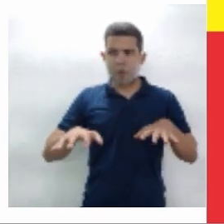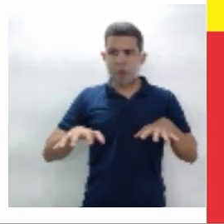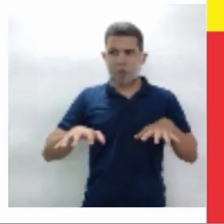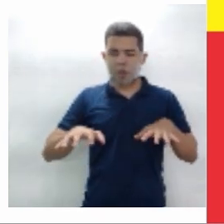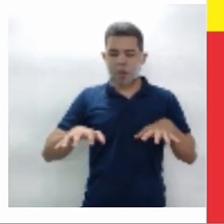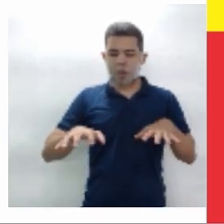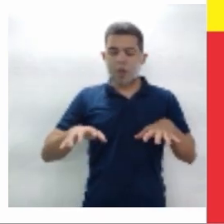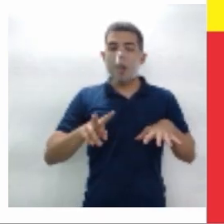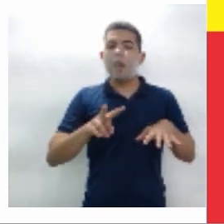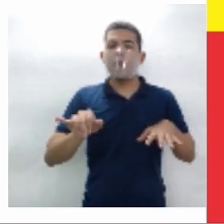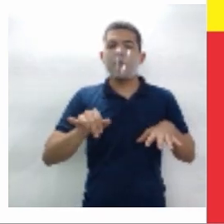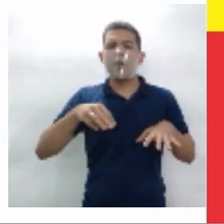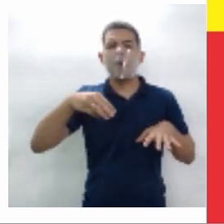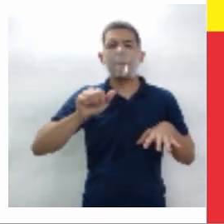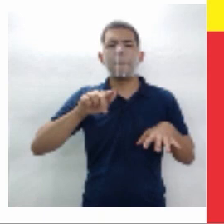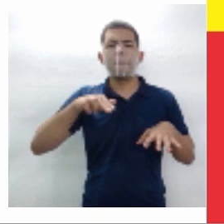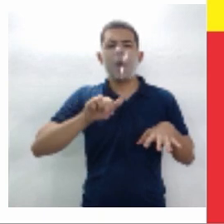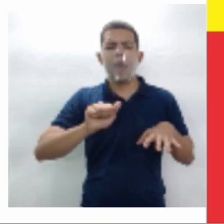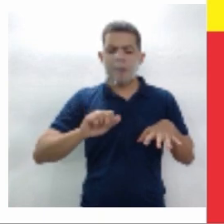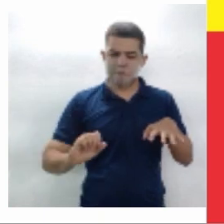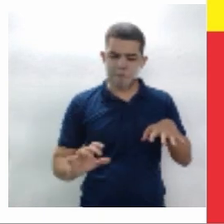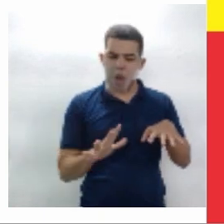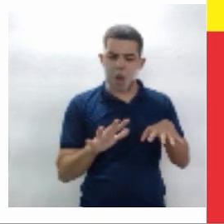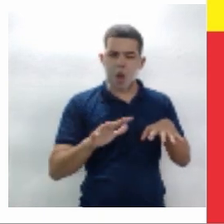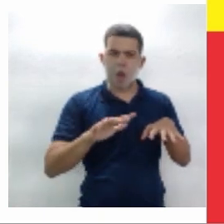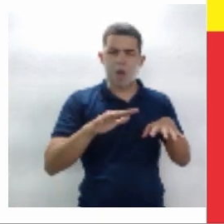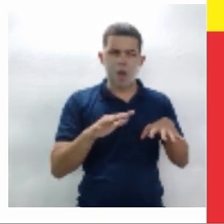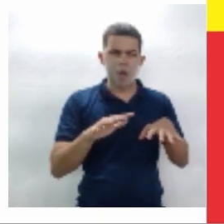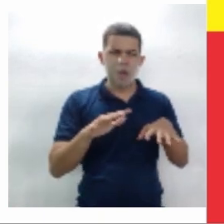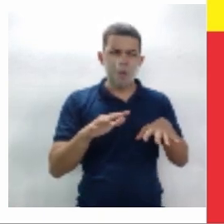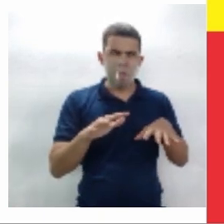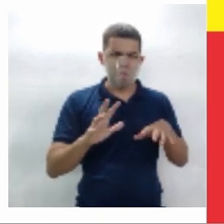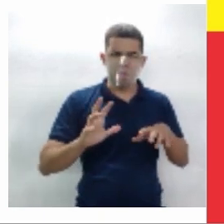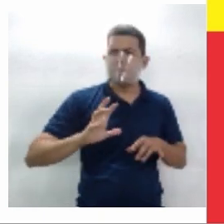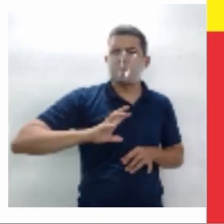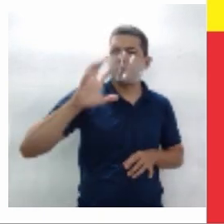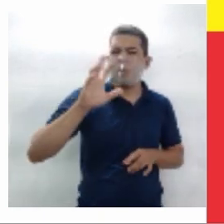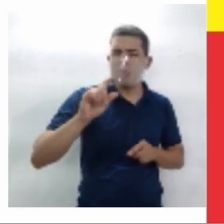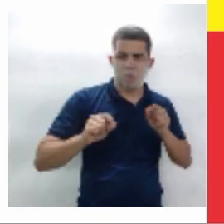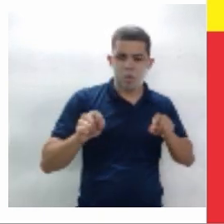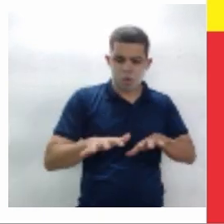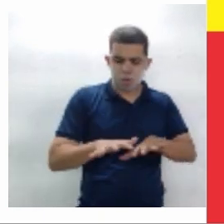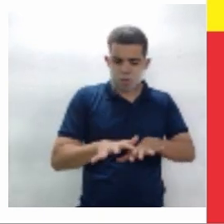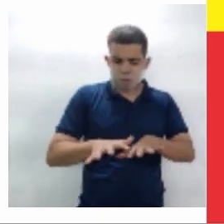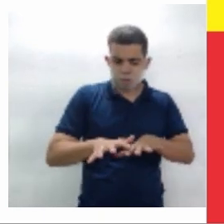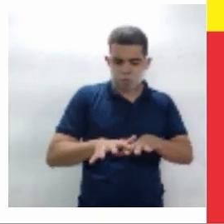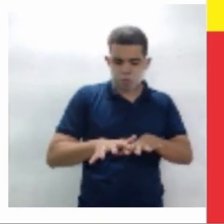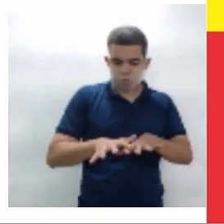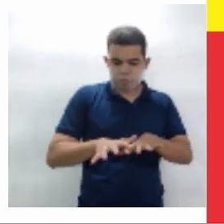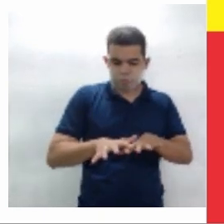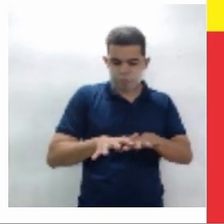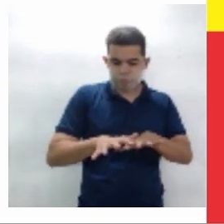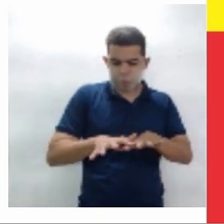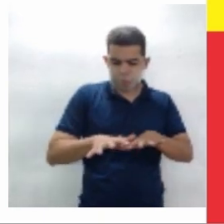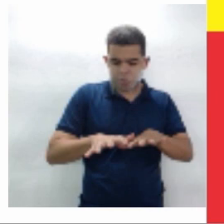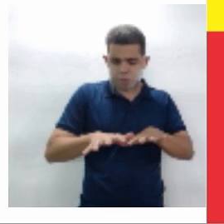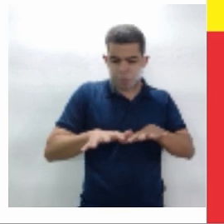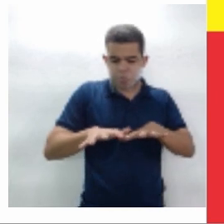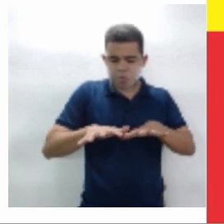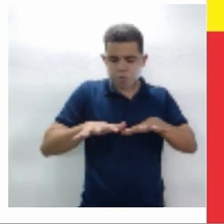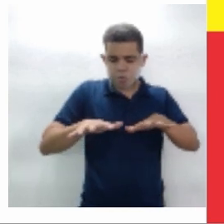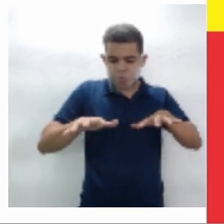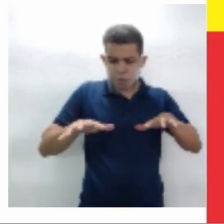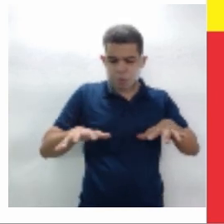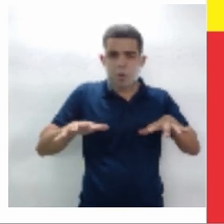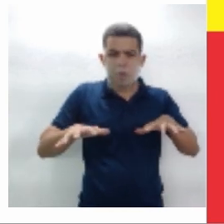ele vai extravasar. O que é que acontece? Quando uma placa ela se afasta da outra, a gente está tendo ali